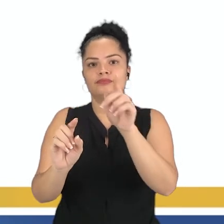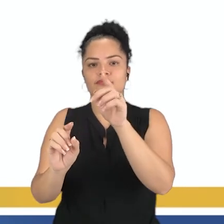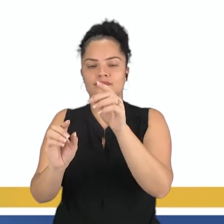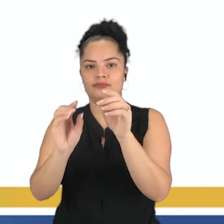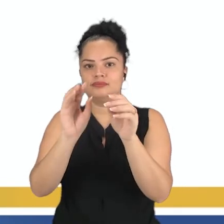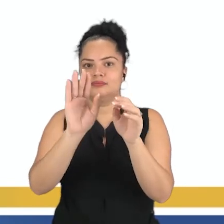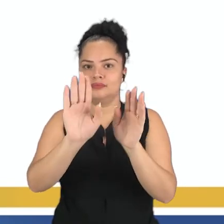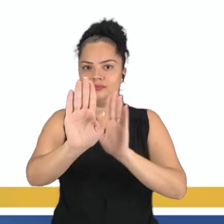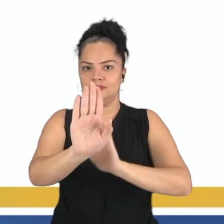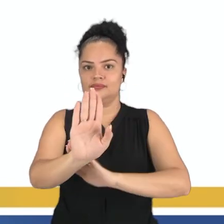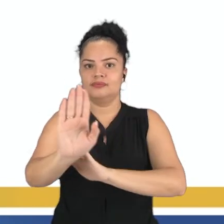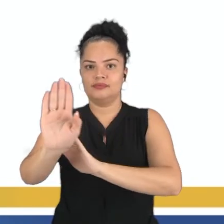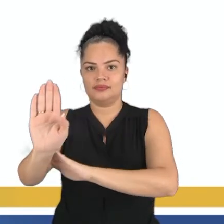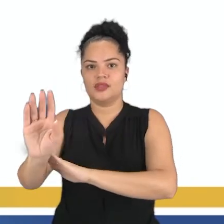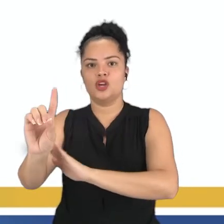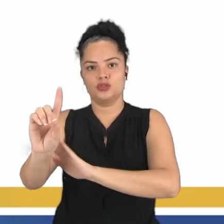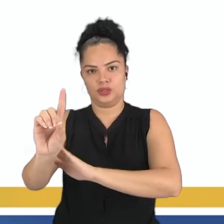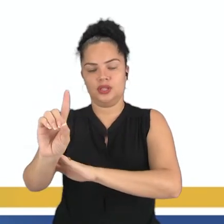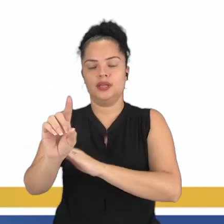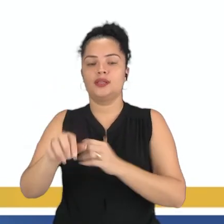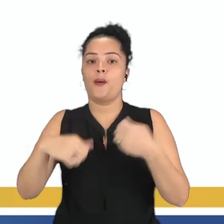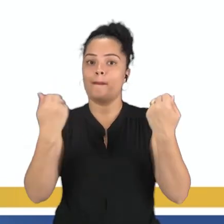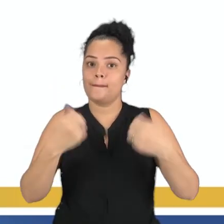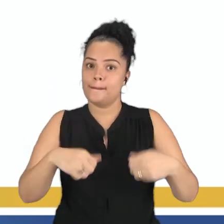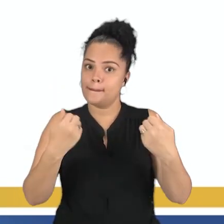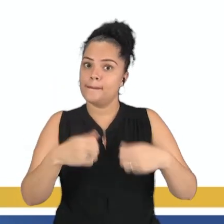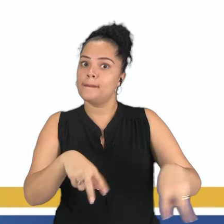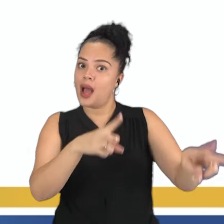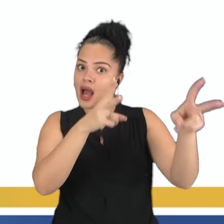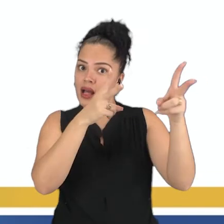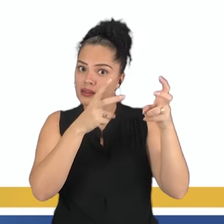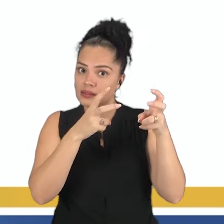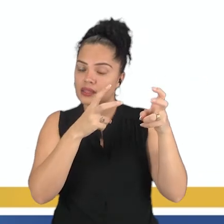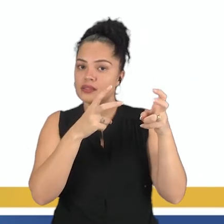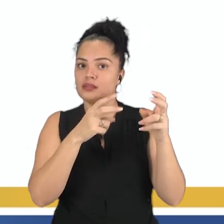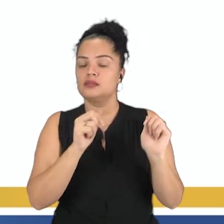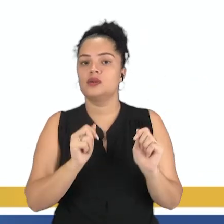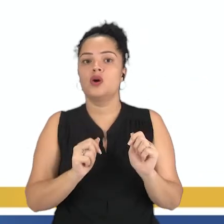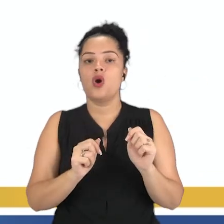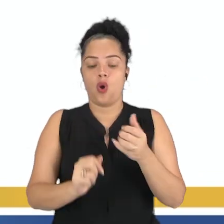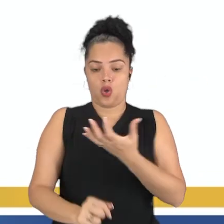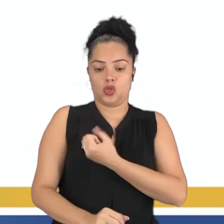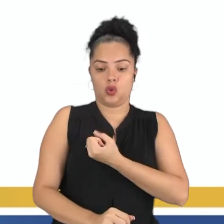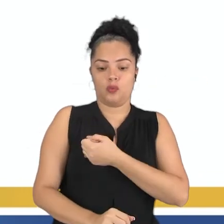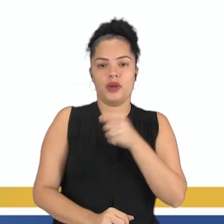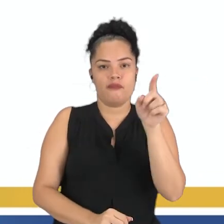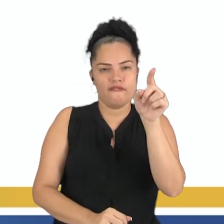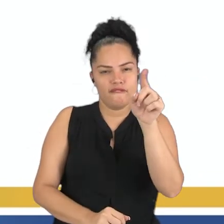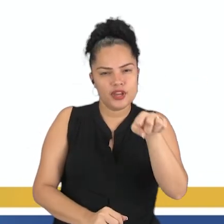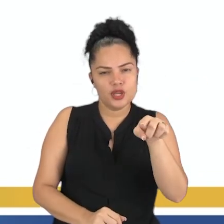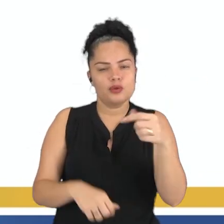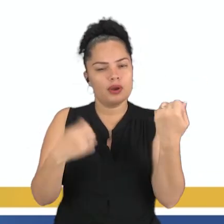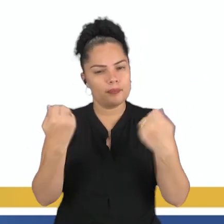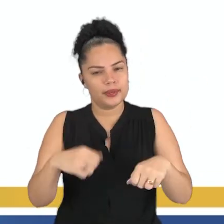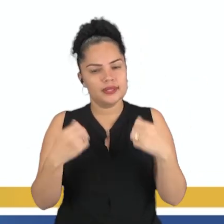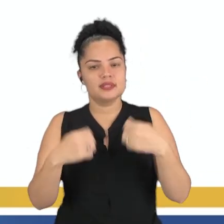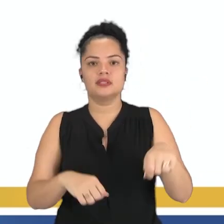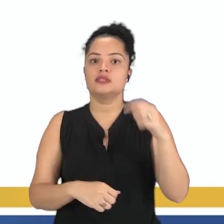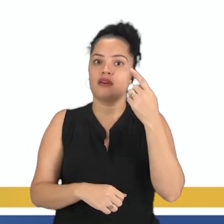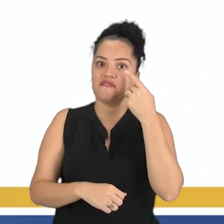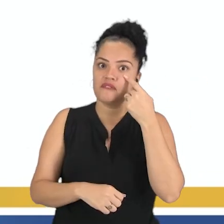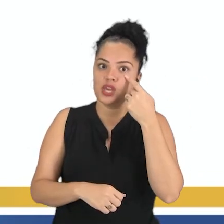direita. Então, preste bem atenção aqui. Toda vez que você for dividir números com vírgula, você observa qual deles tem